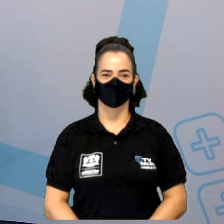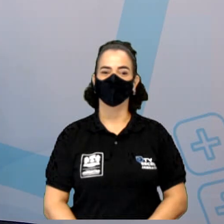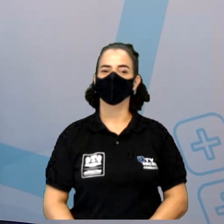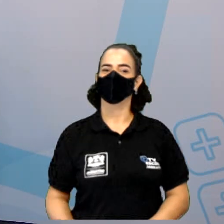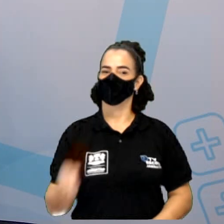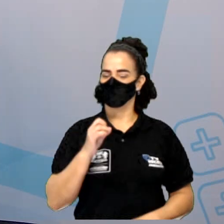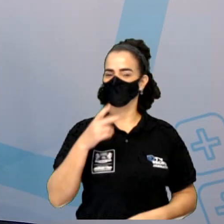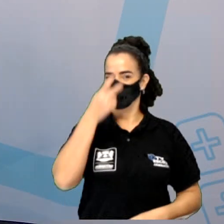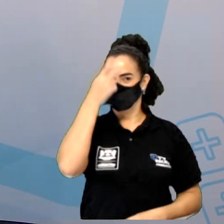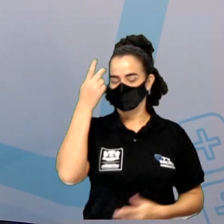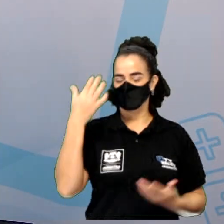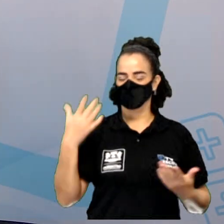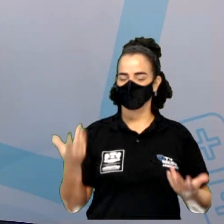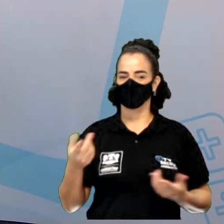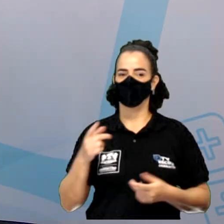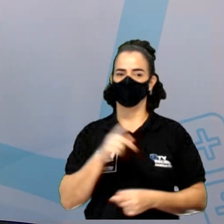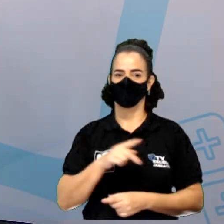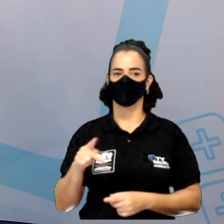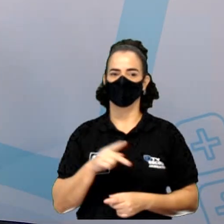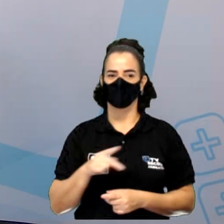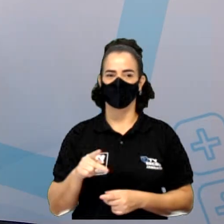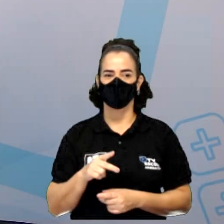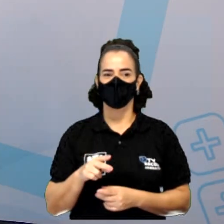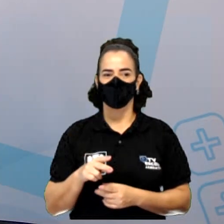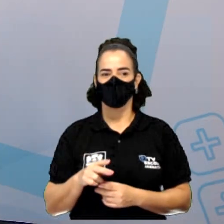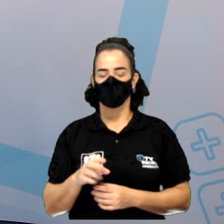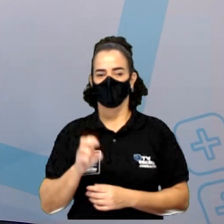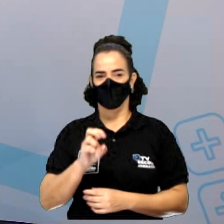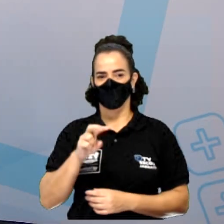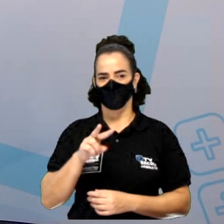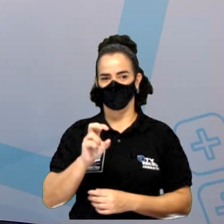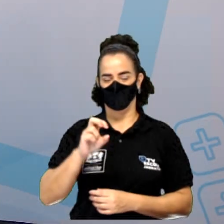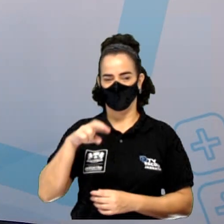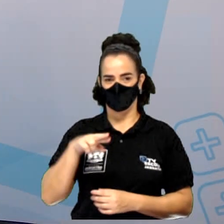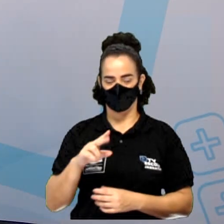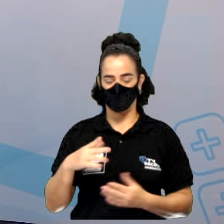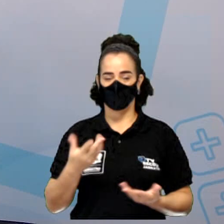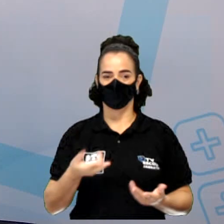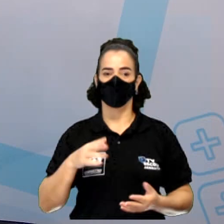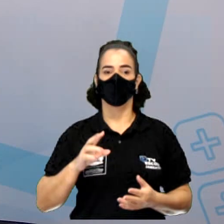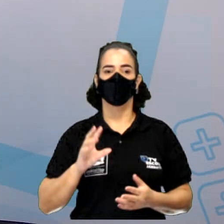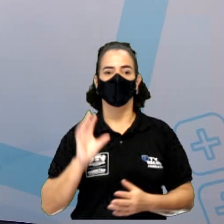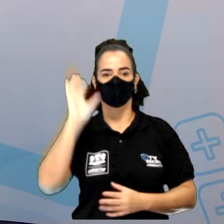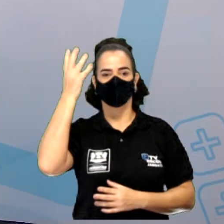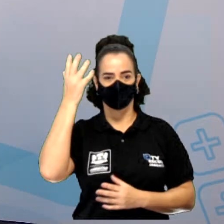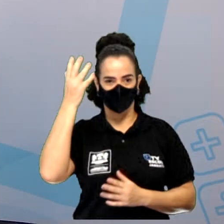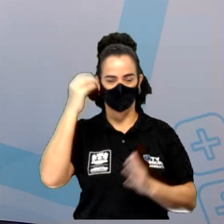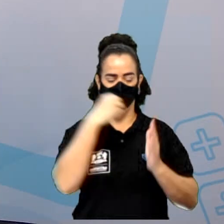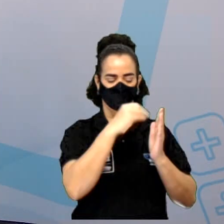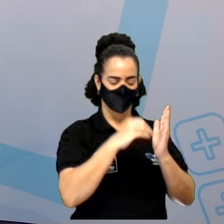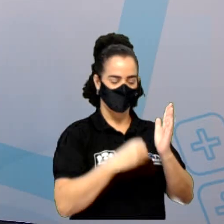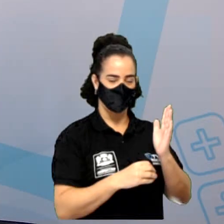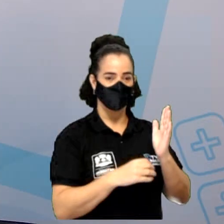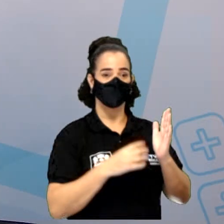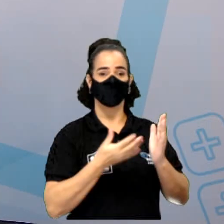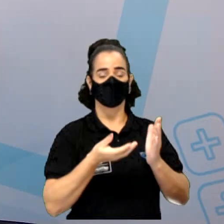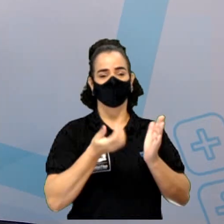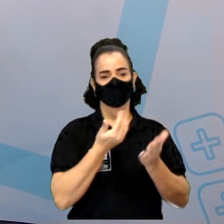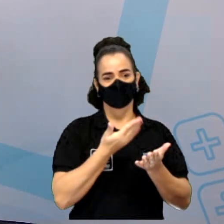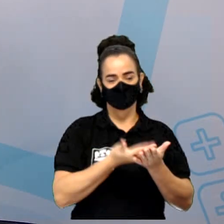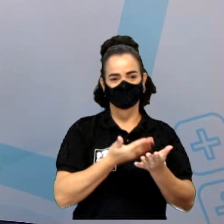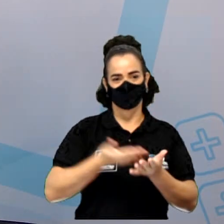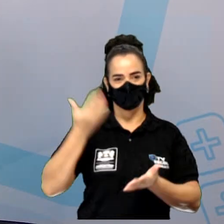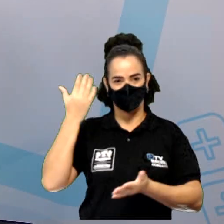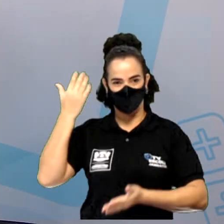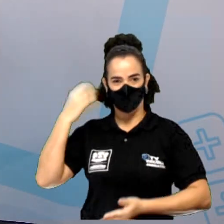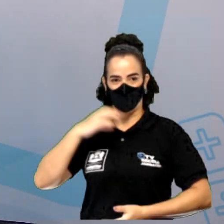pessoal, eu sou o professor Everton Silvestre e vou iniciar com vocês a resolução das questões de anos anteriores do IFPE. Para os alunos aí que estão